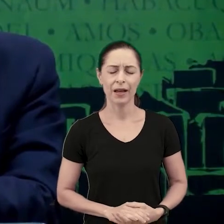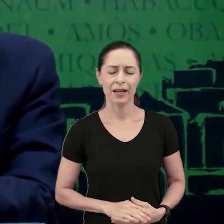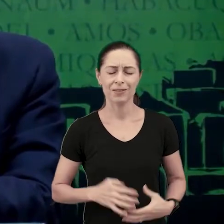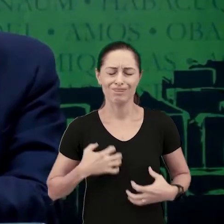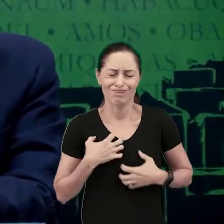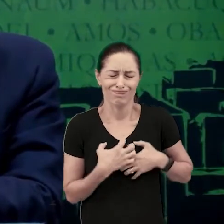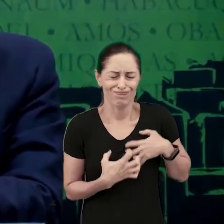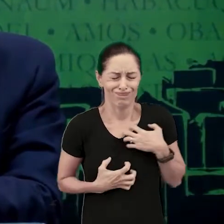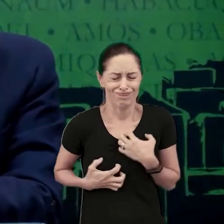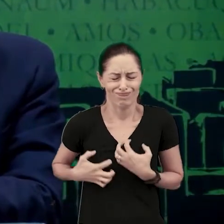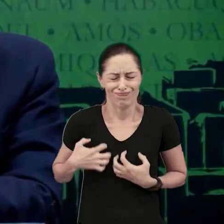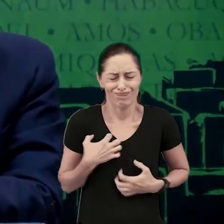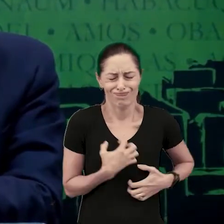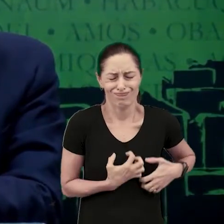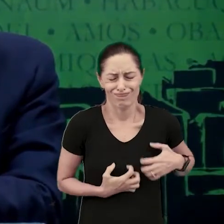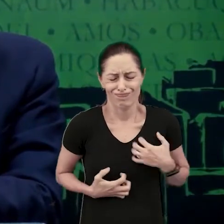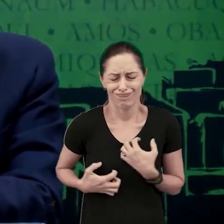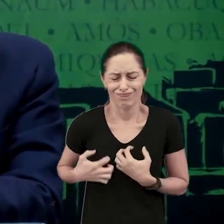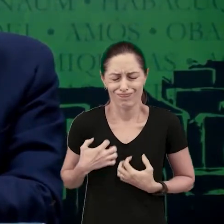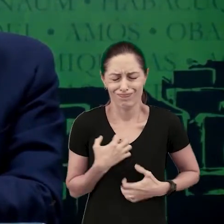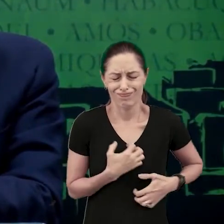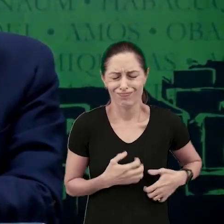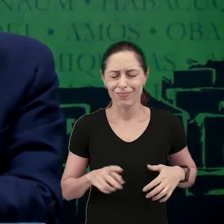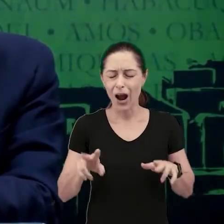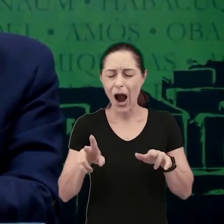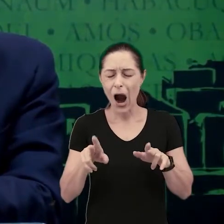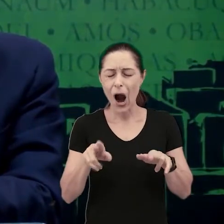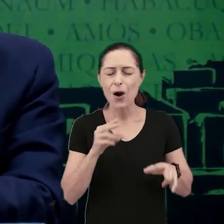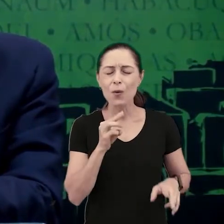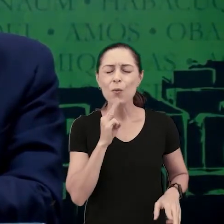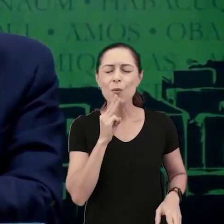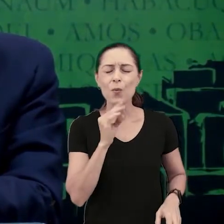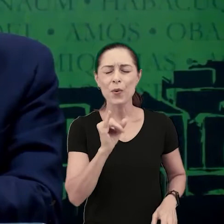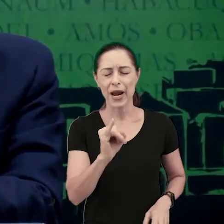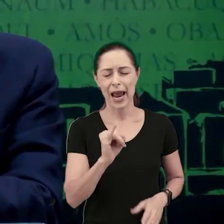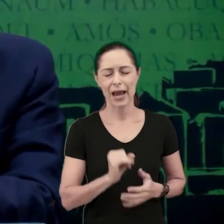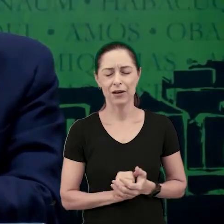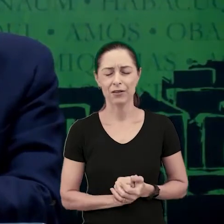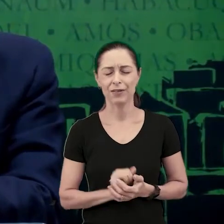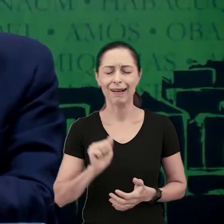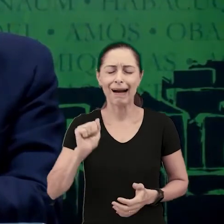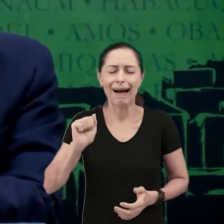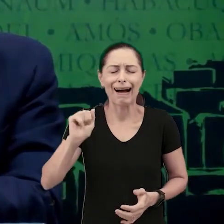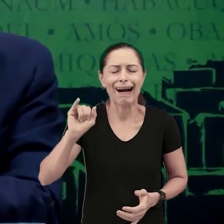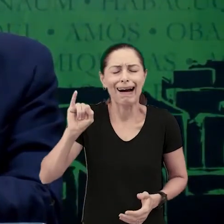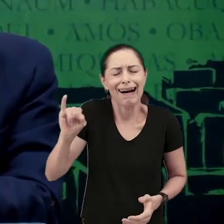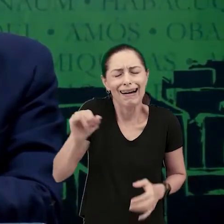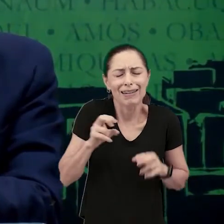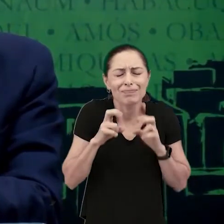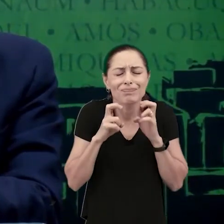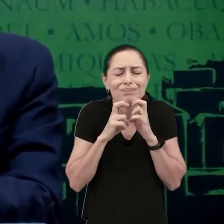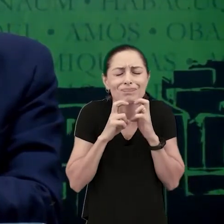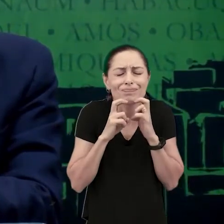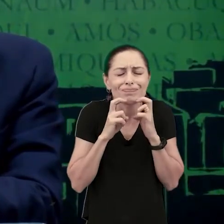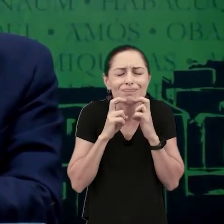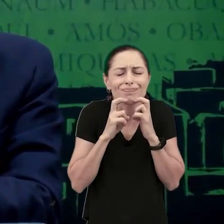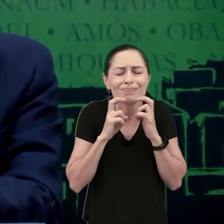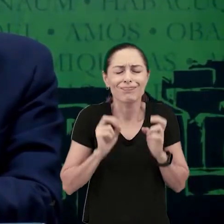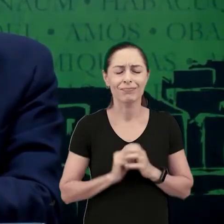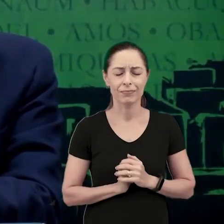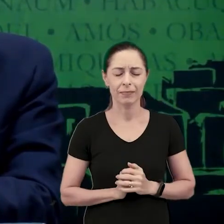ser o mesmo do profeta Miqueias: ai de mim, ai de mim.